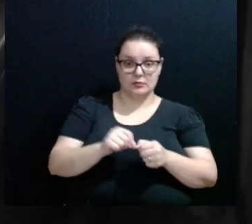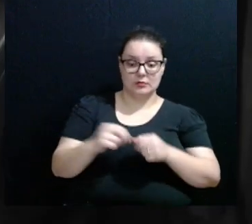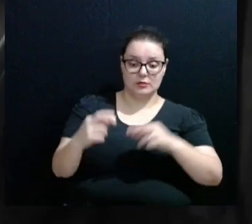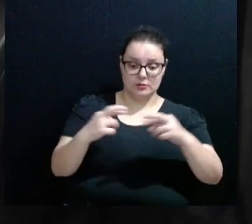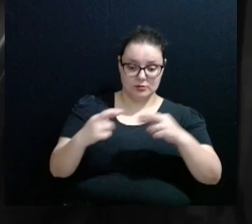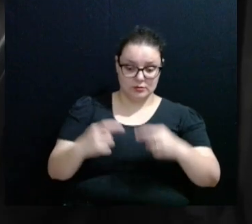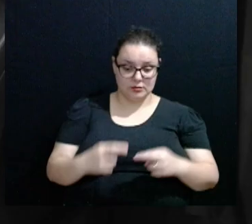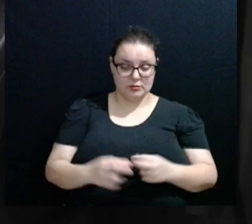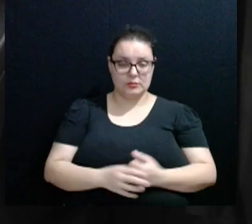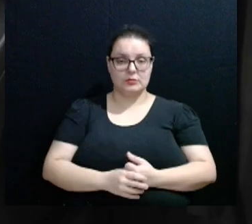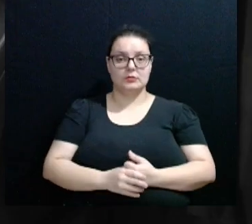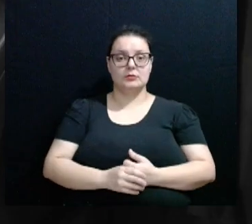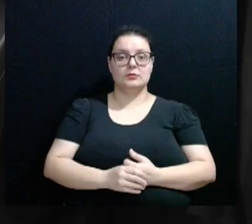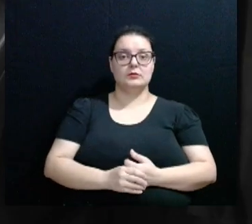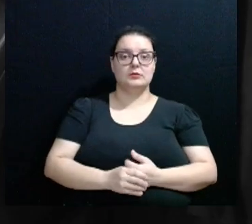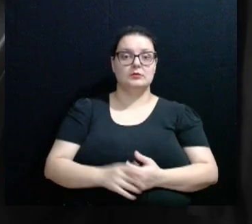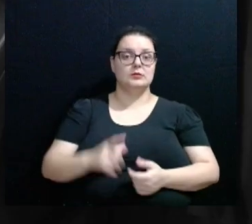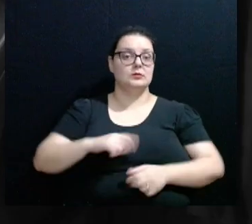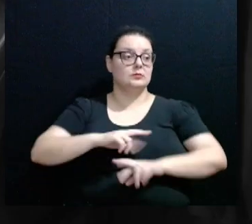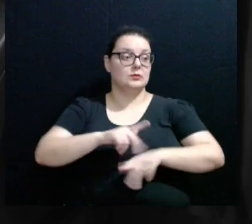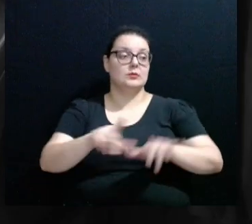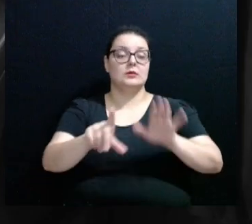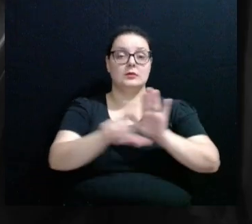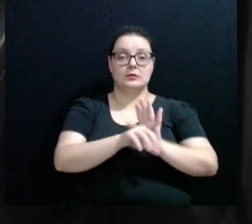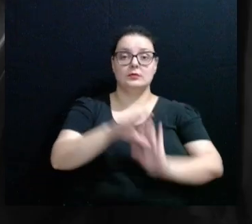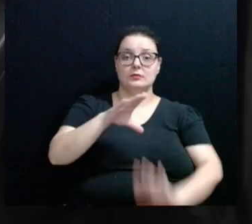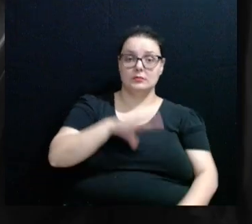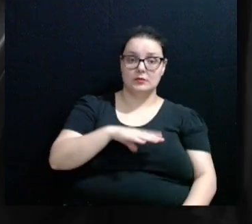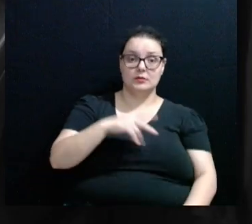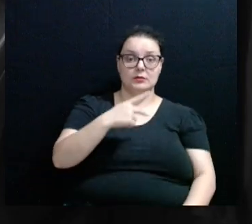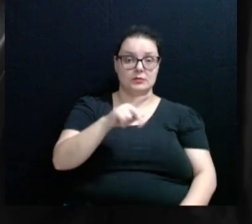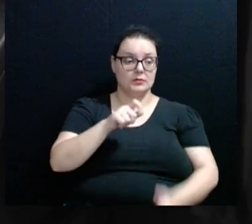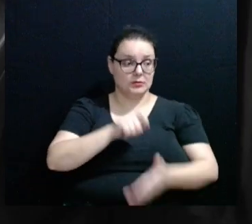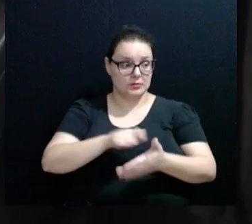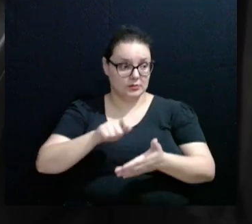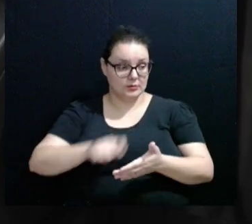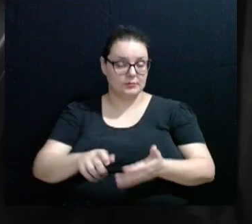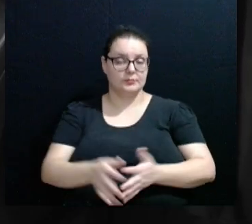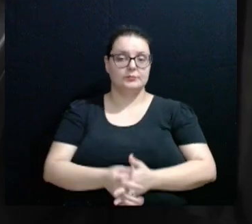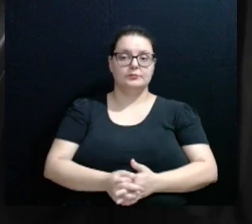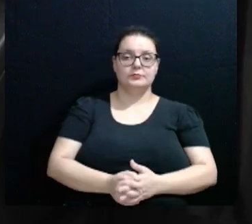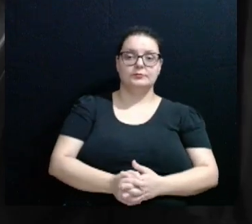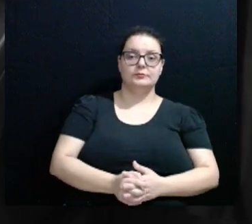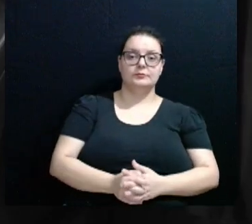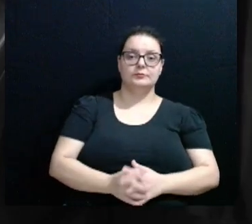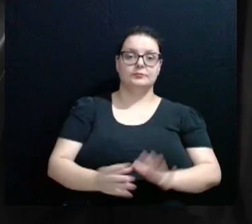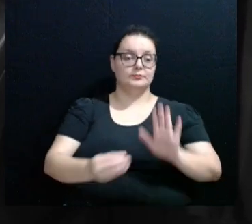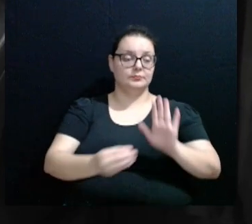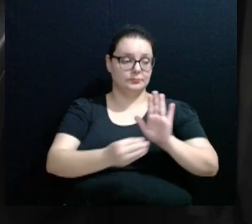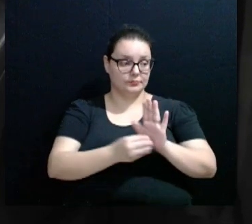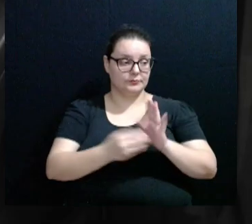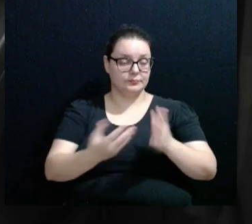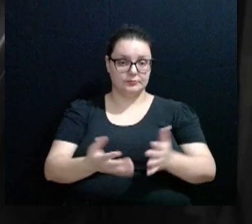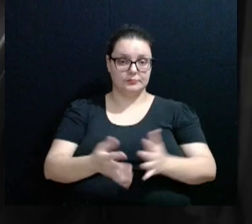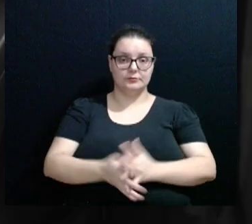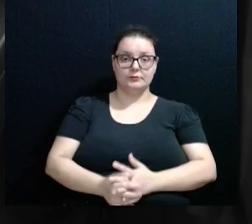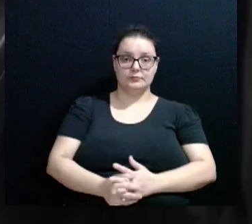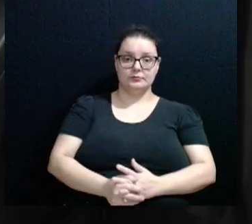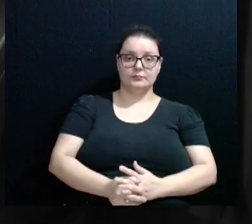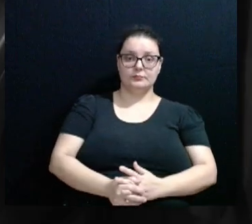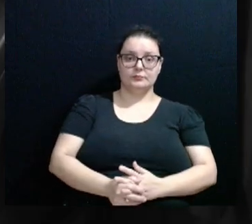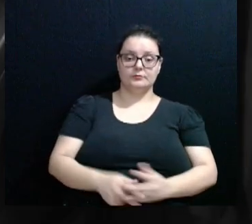levantamento, temos várias leis municipais de sua autoria, né? A última delas, inclusive, foi uma